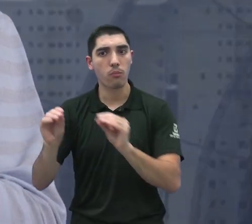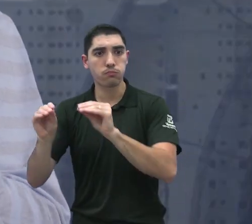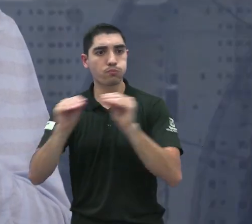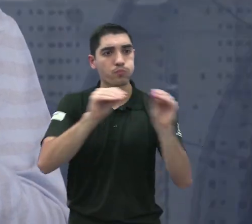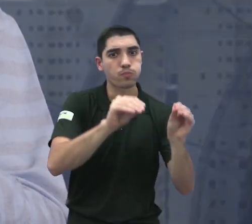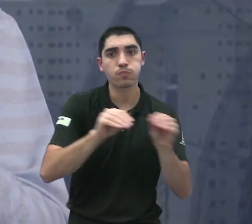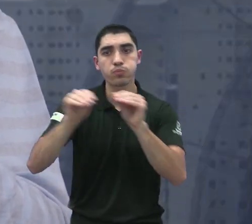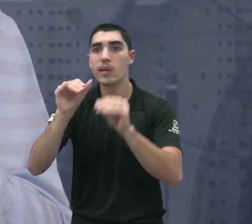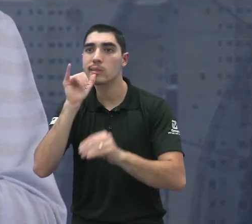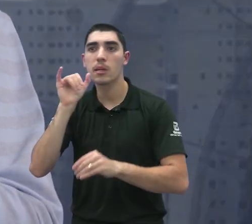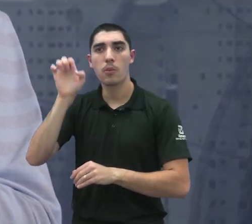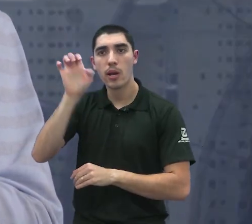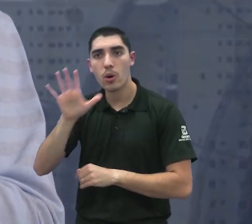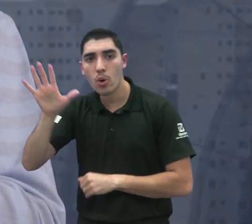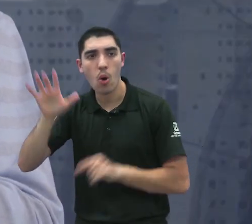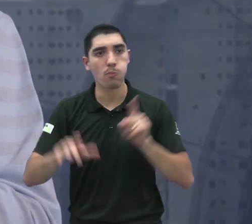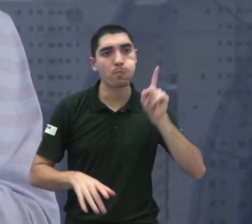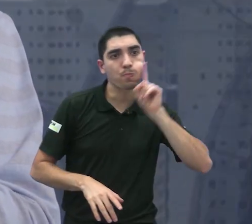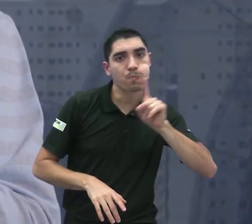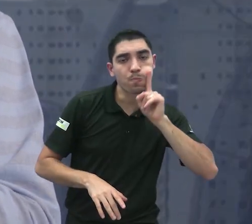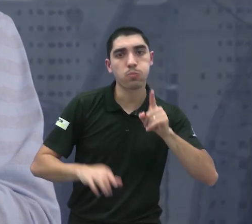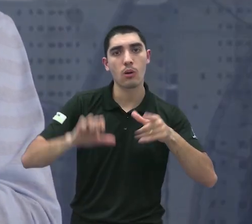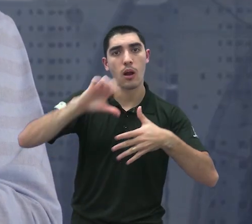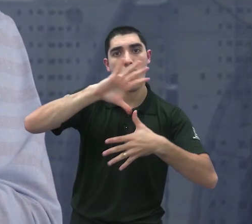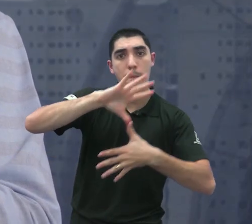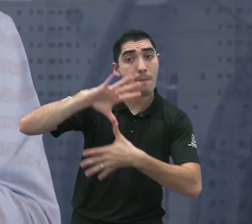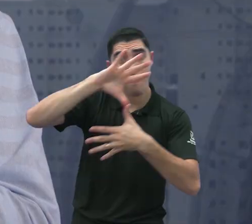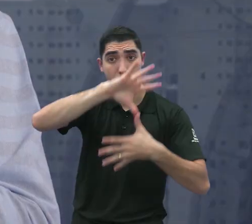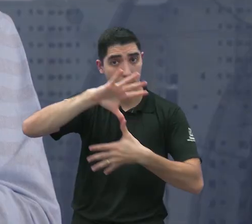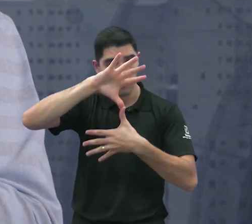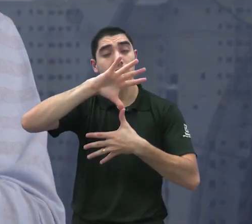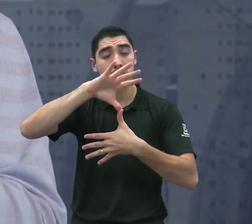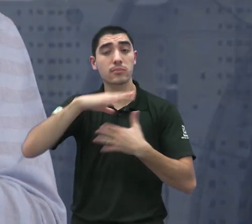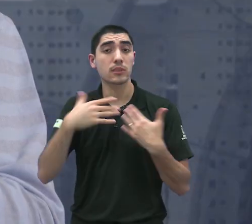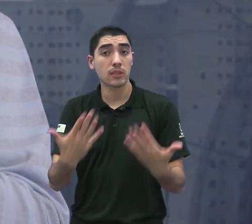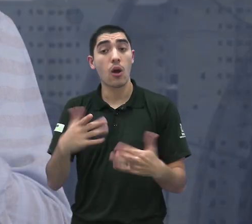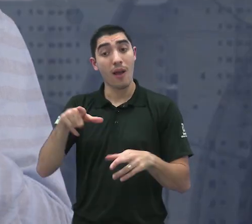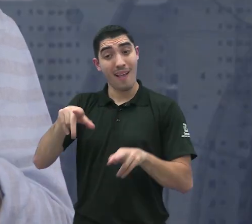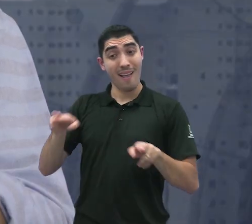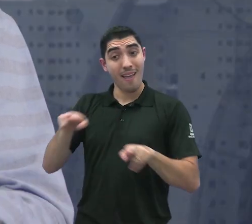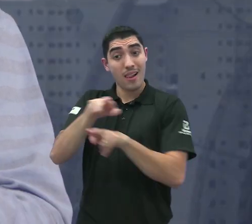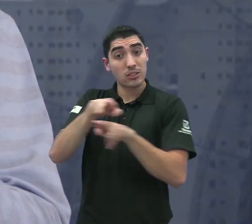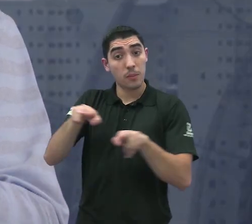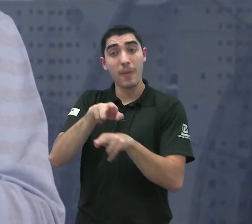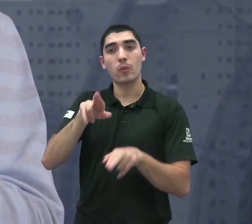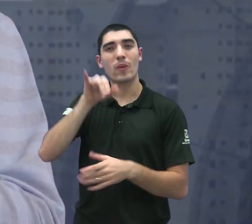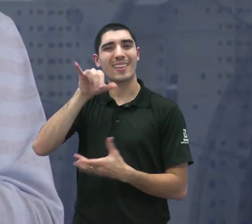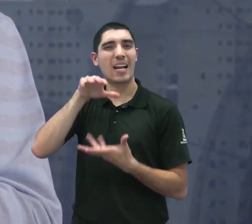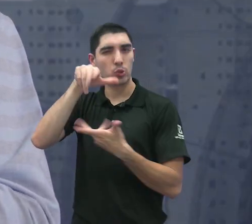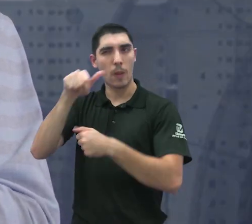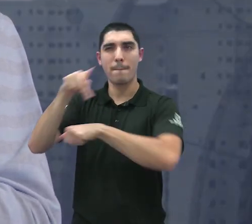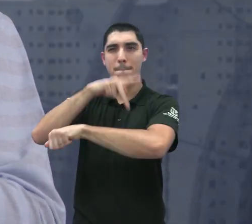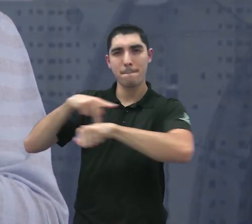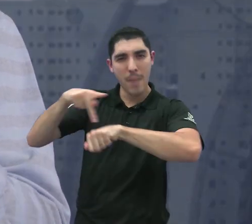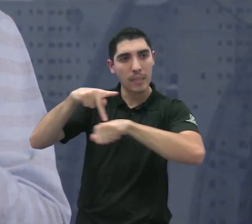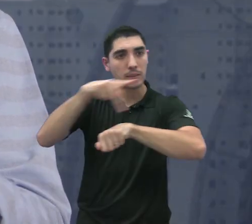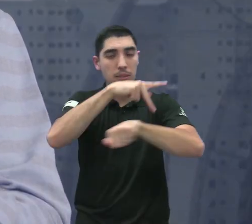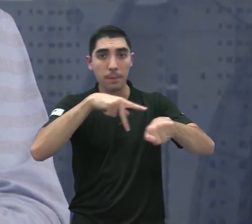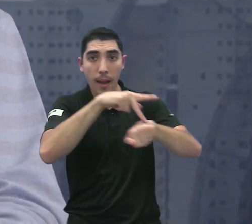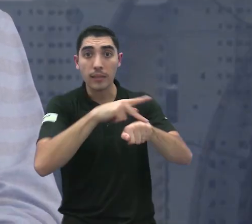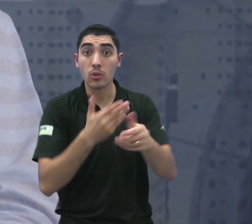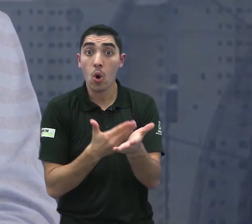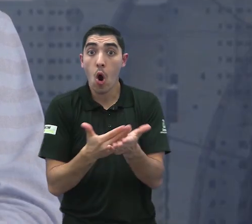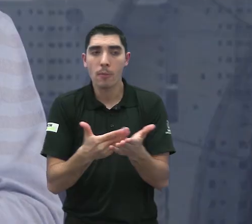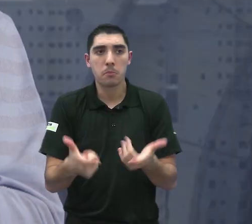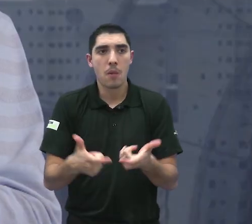na Europa, nos Estados Unidos, na América Latina, de modo que as relações internacionais começam a se complexificar, ficar muito mais presentes na